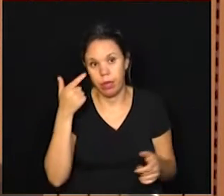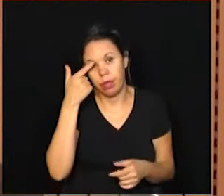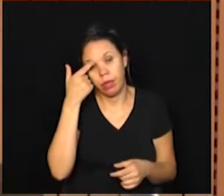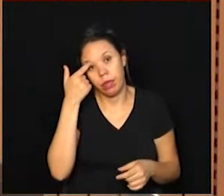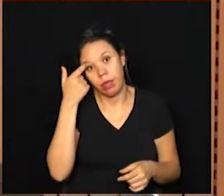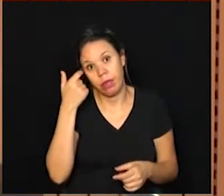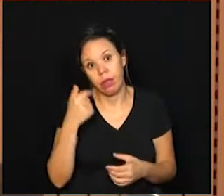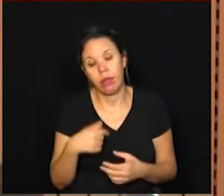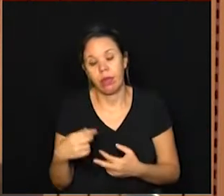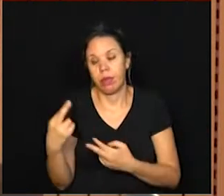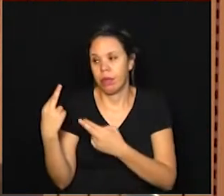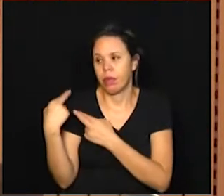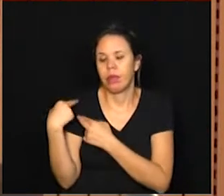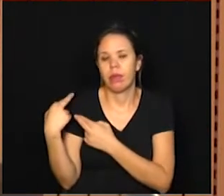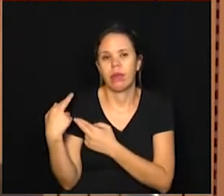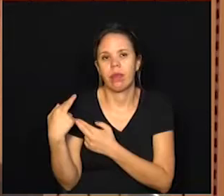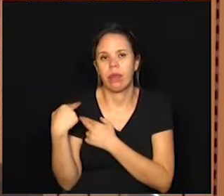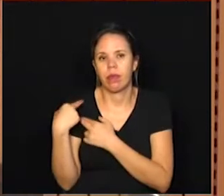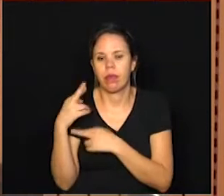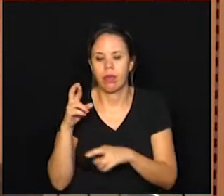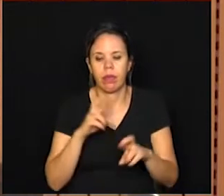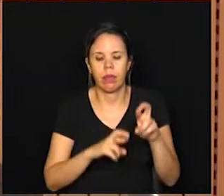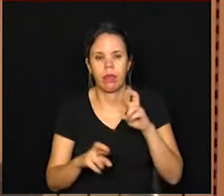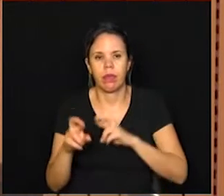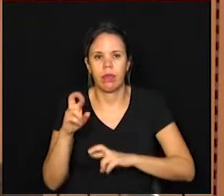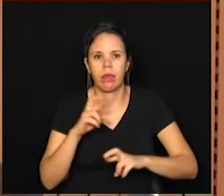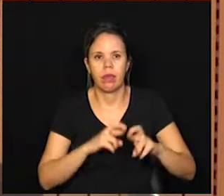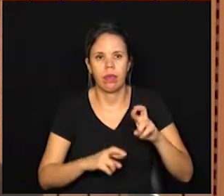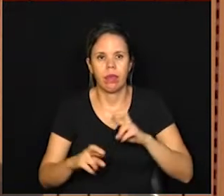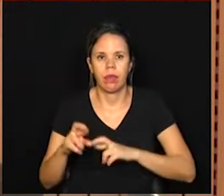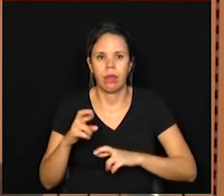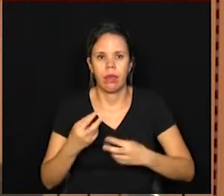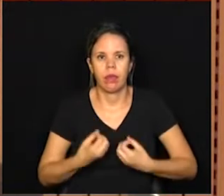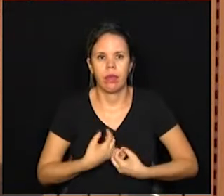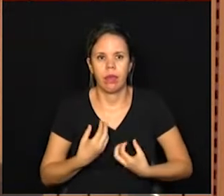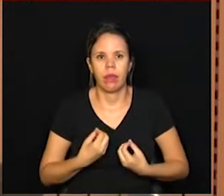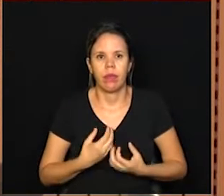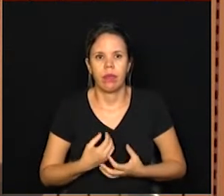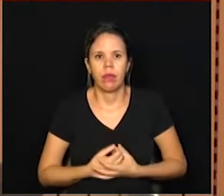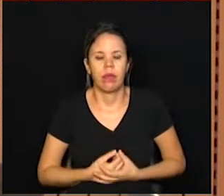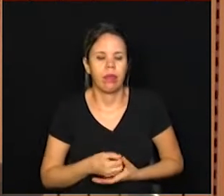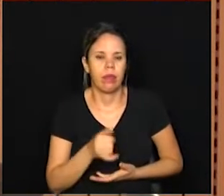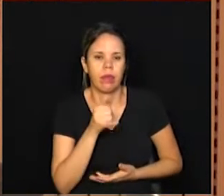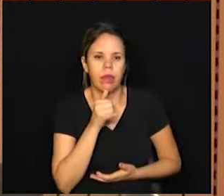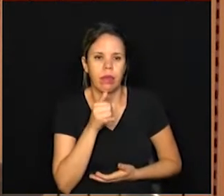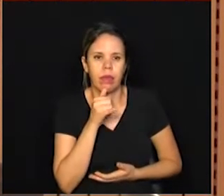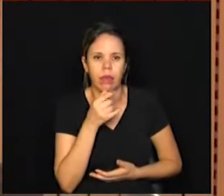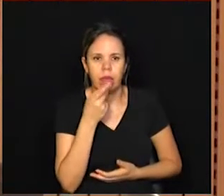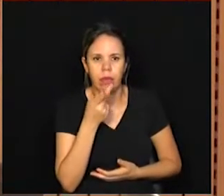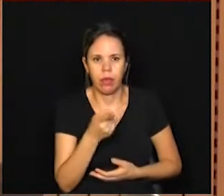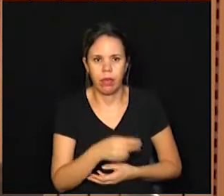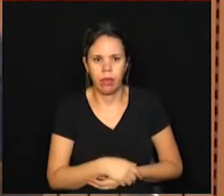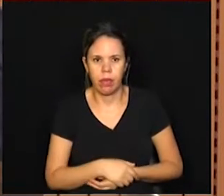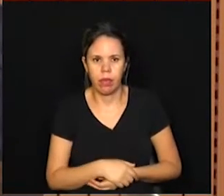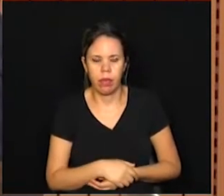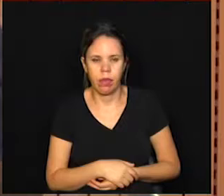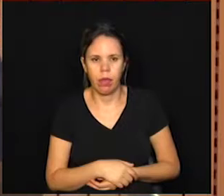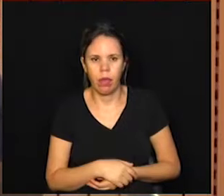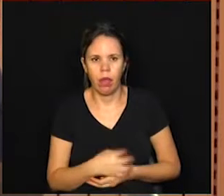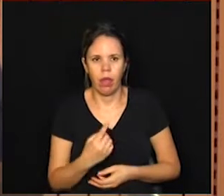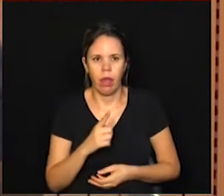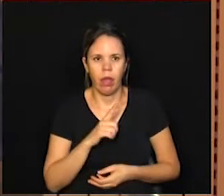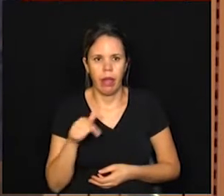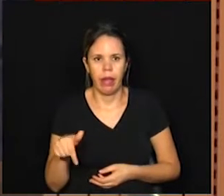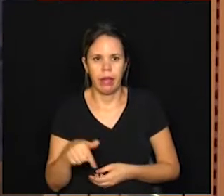de responsabilidade, de checagem dessas informações. Por exemplo, vou citar, nós temos